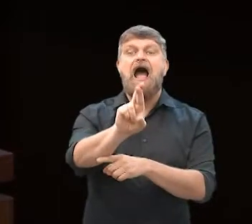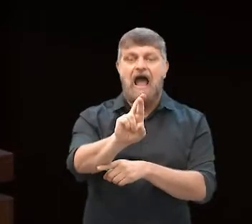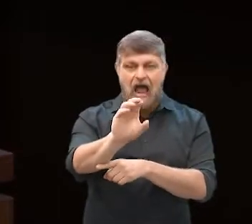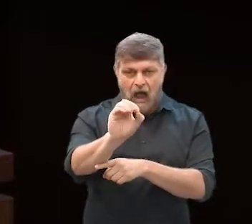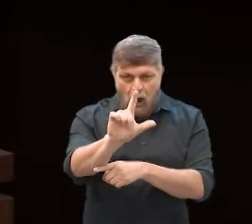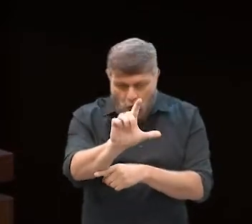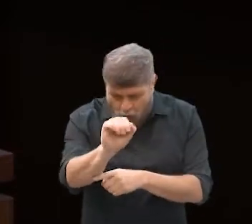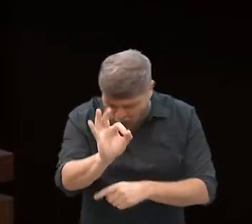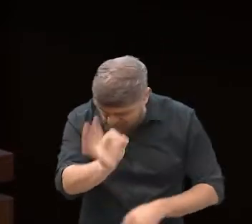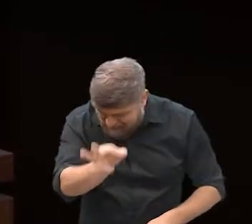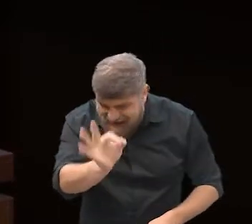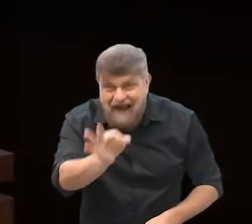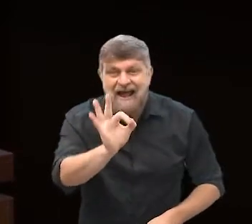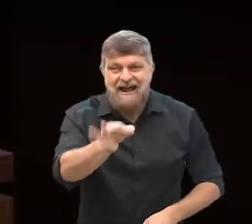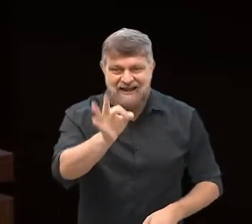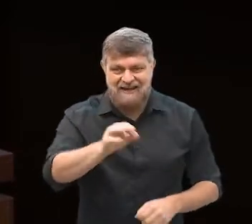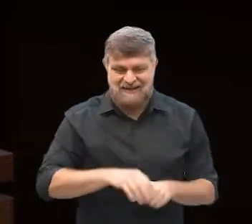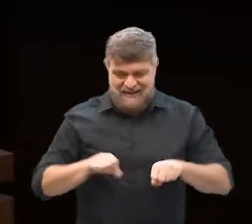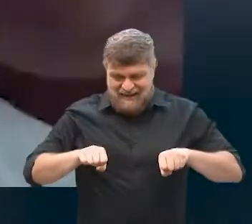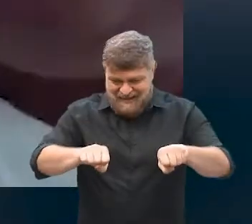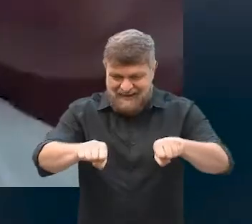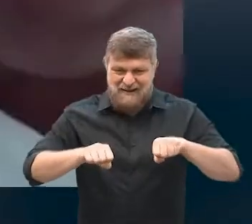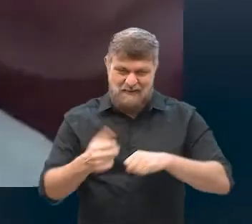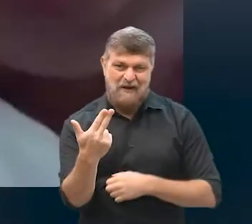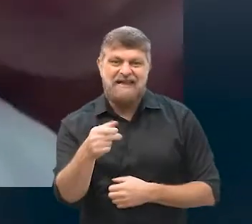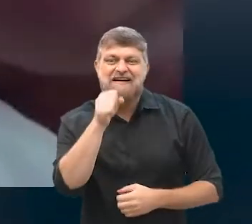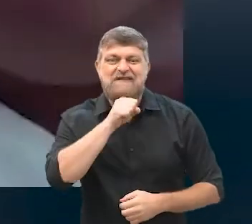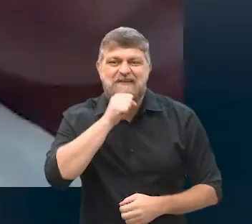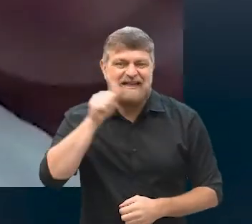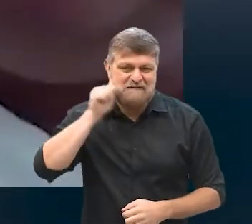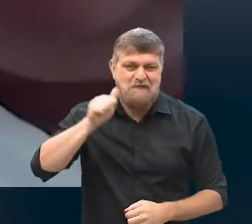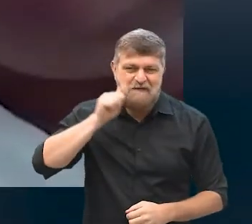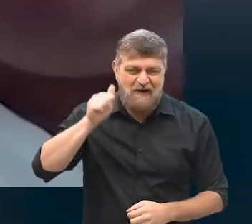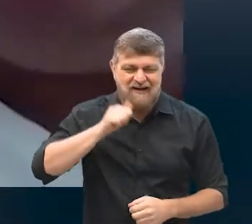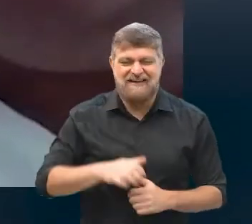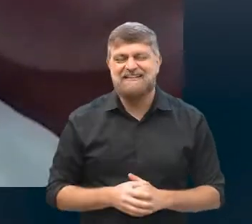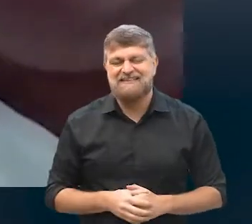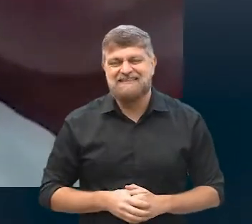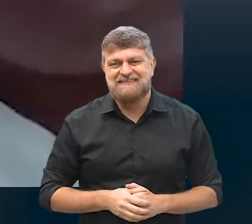de... O rolo da vovó da professora.